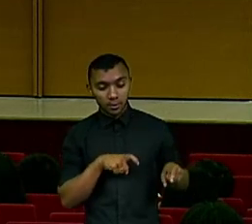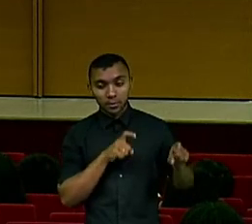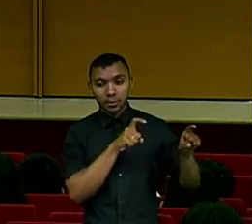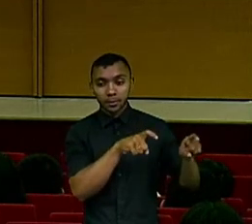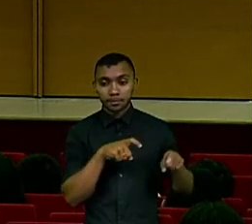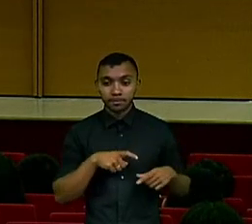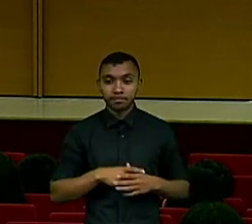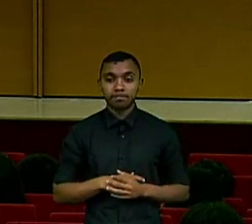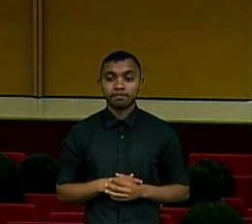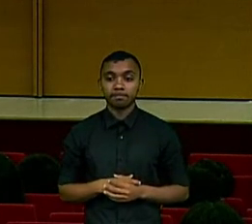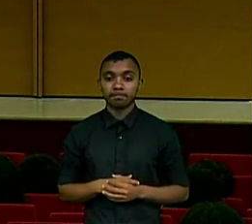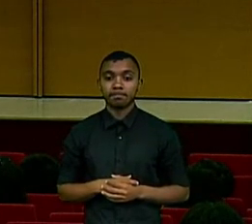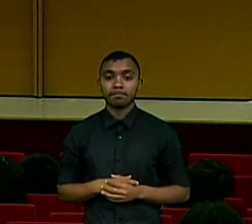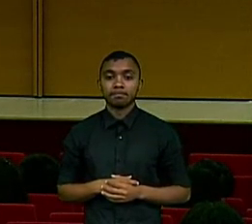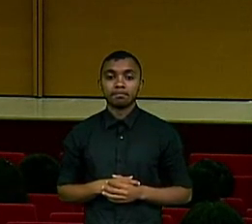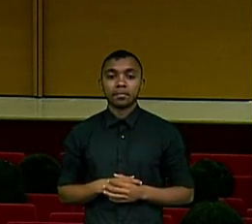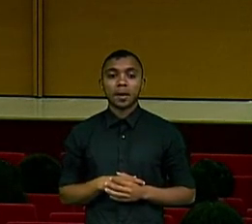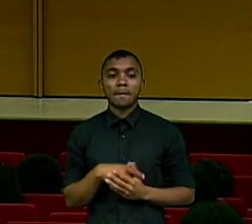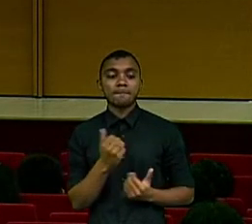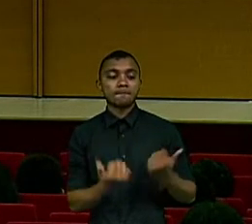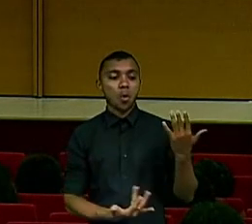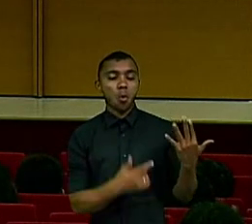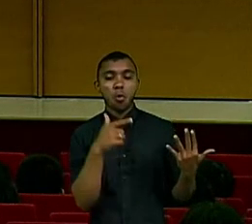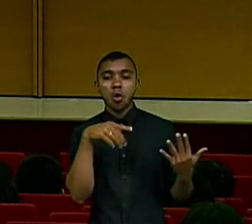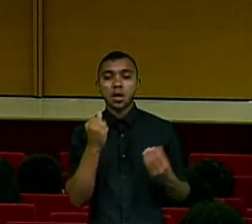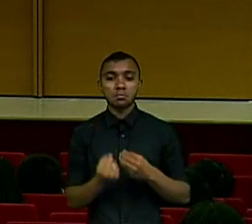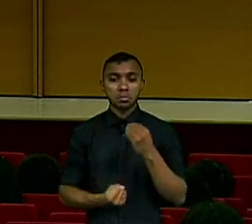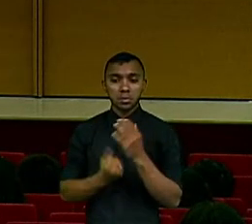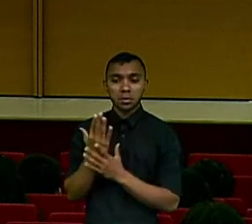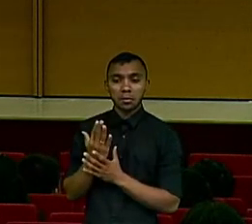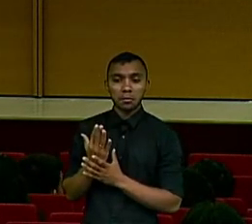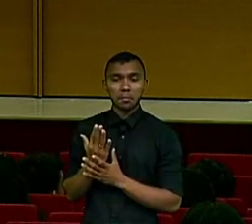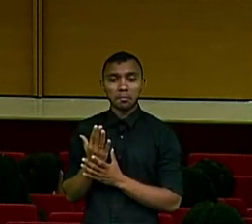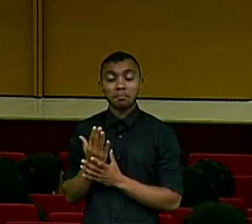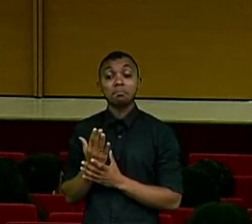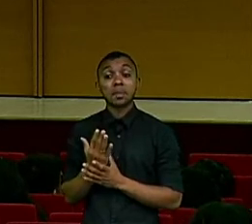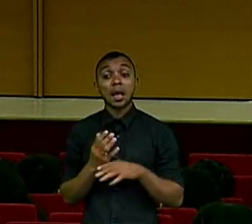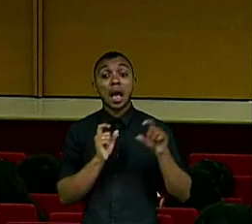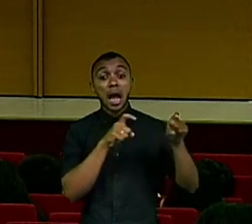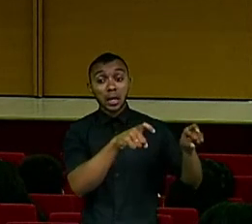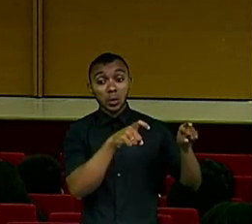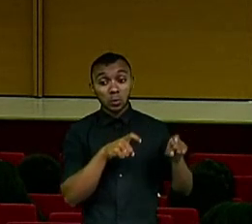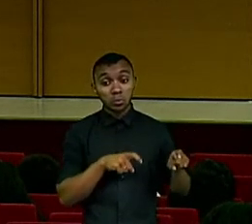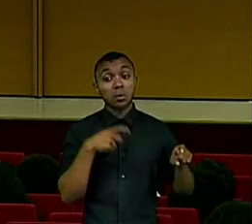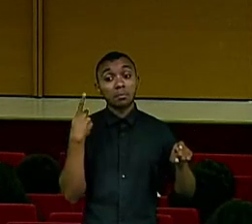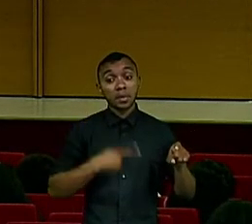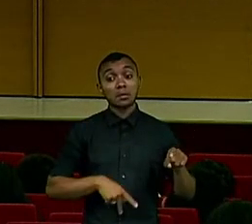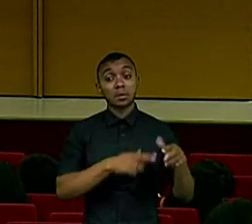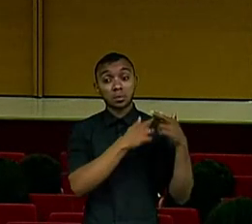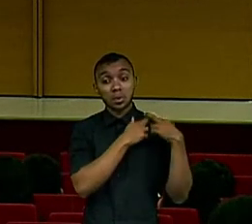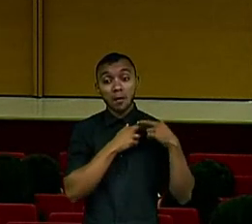o fogo não é invenção humana o homem se apodera do fogo agricultura ele inventa